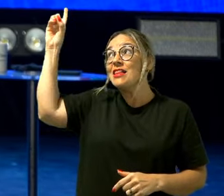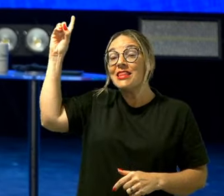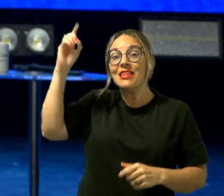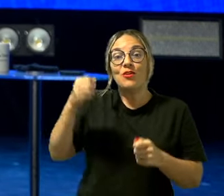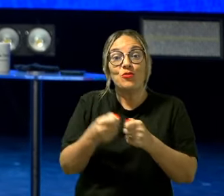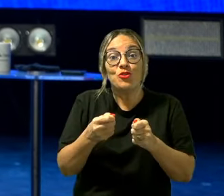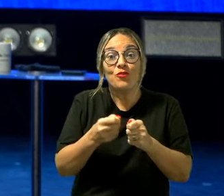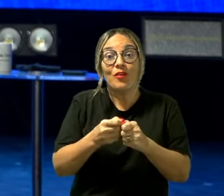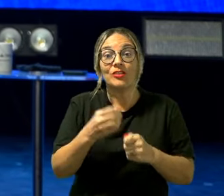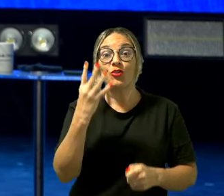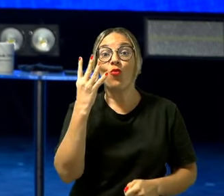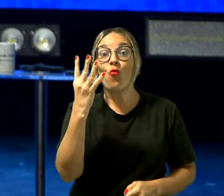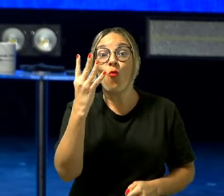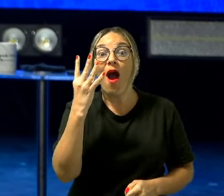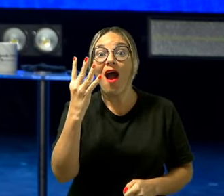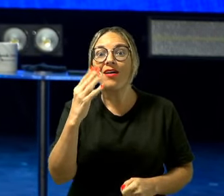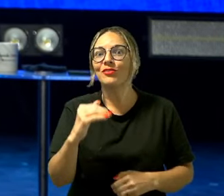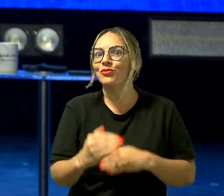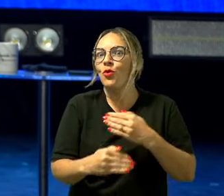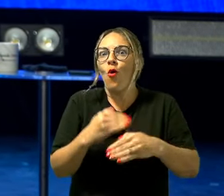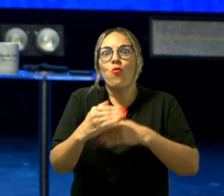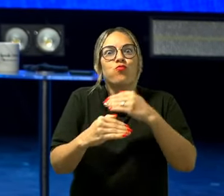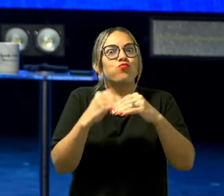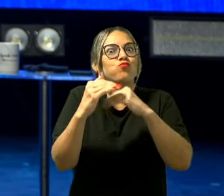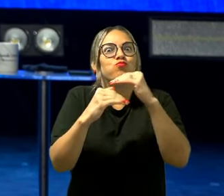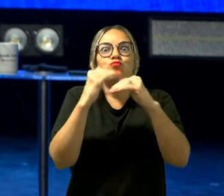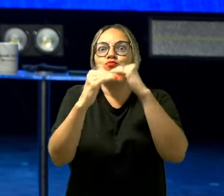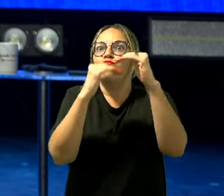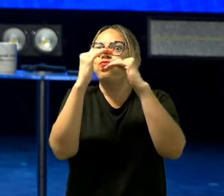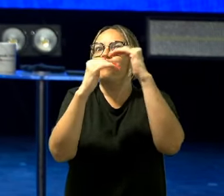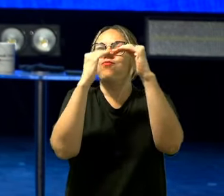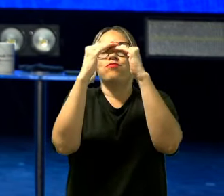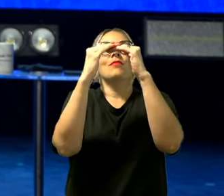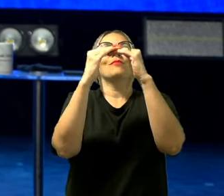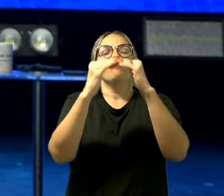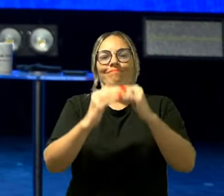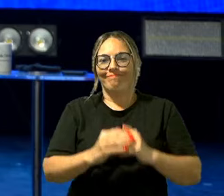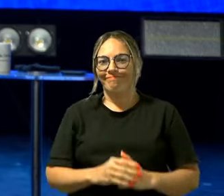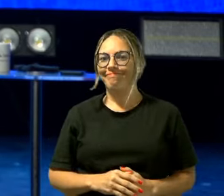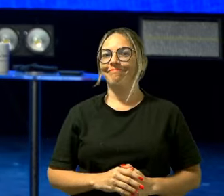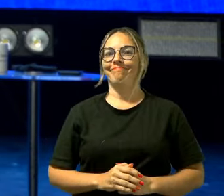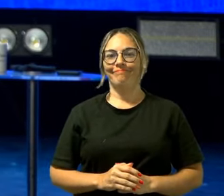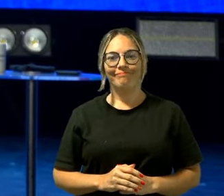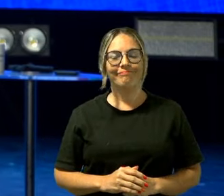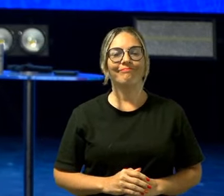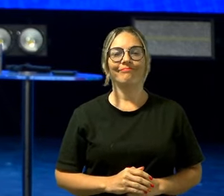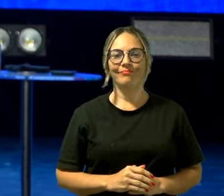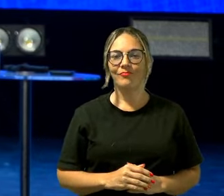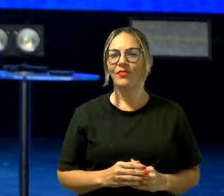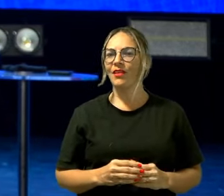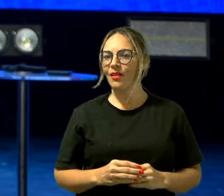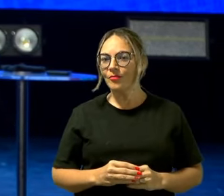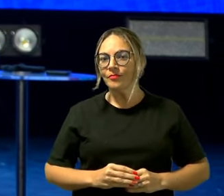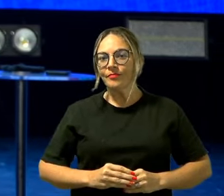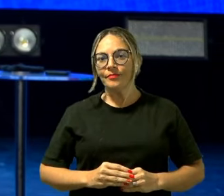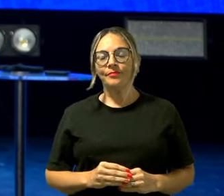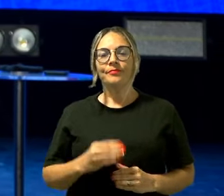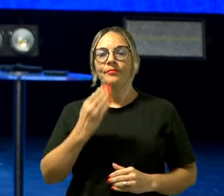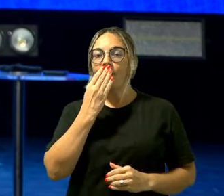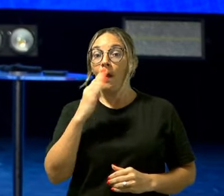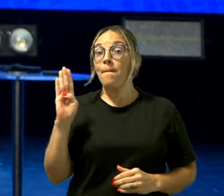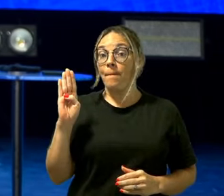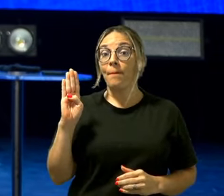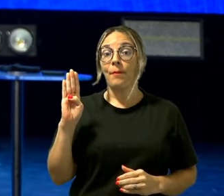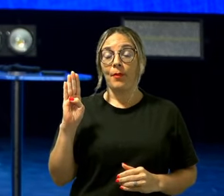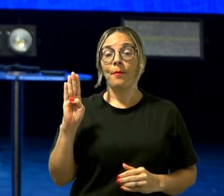Eles estavam crescendo além daquilo que já estava liberado. Eles estavam crescendo além daquilo que já estava prometido. E eu quero